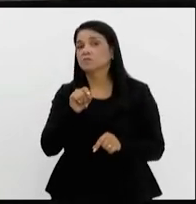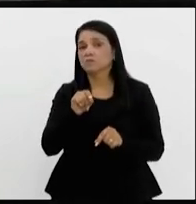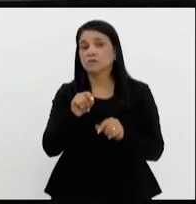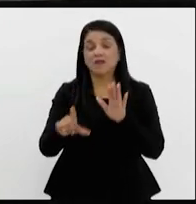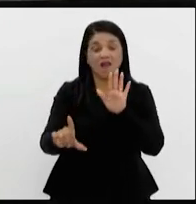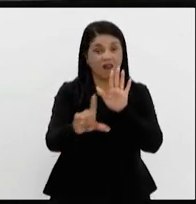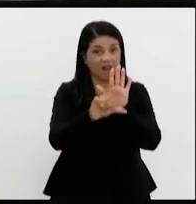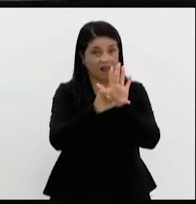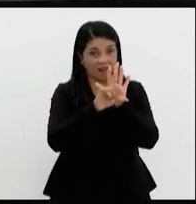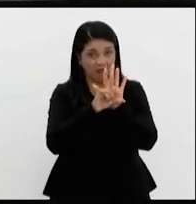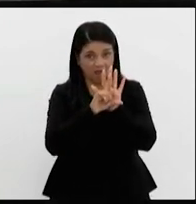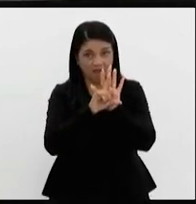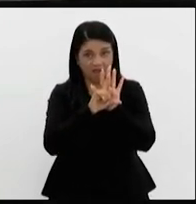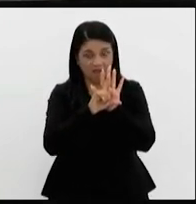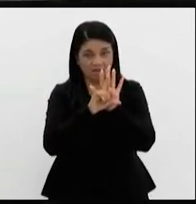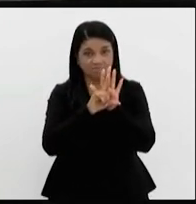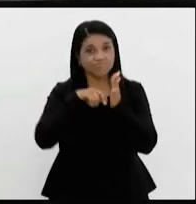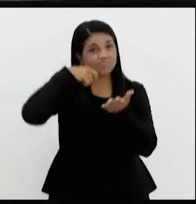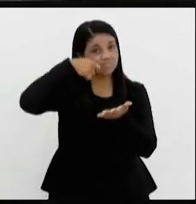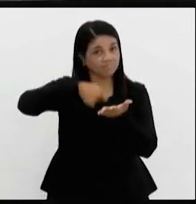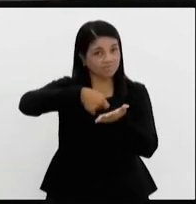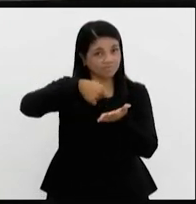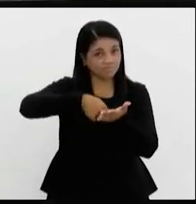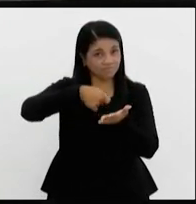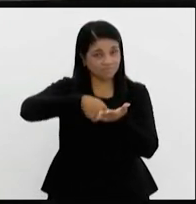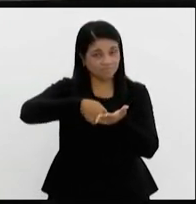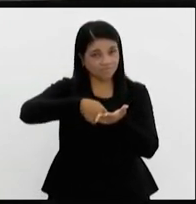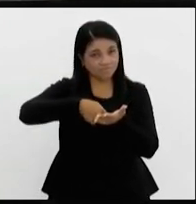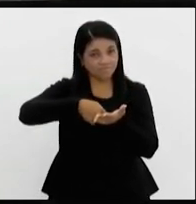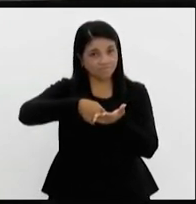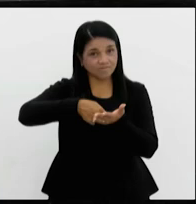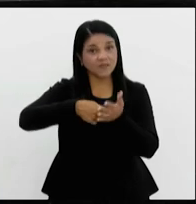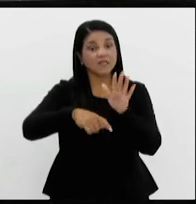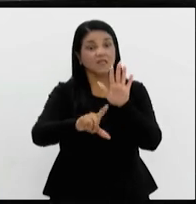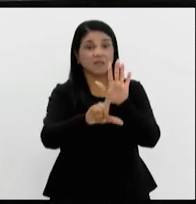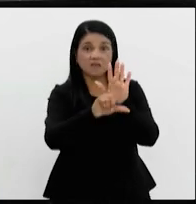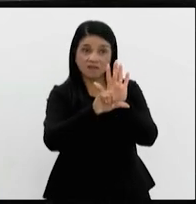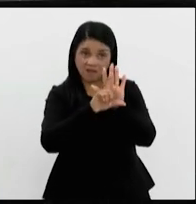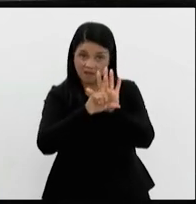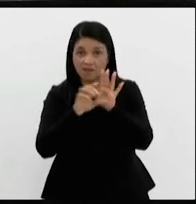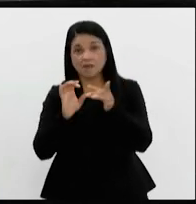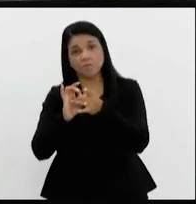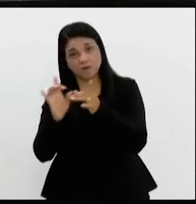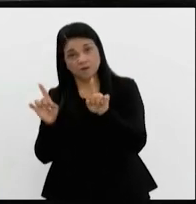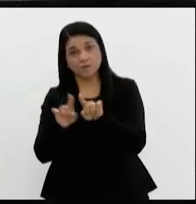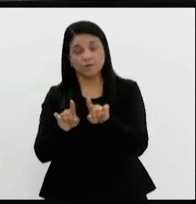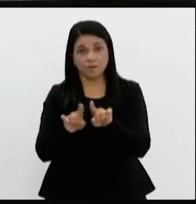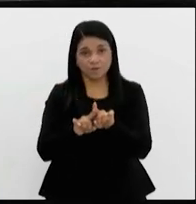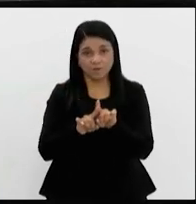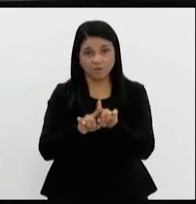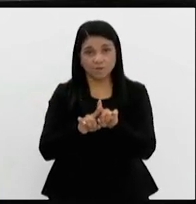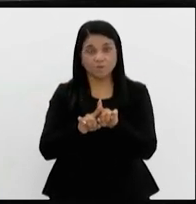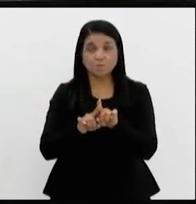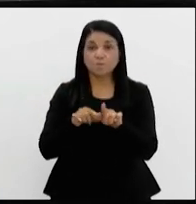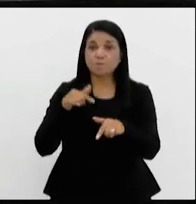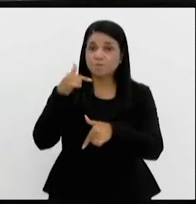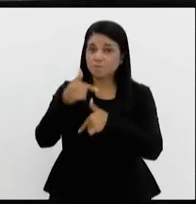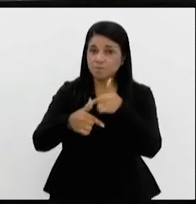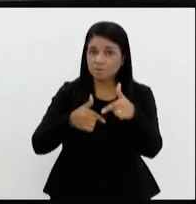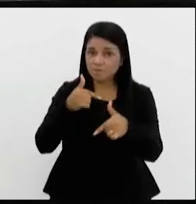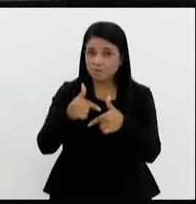leis repressivas e restritivamente as leis liberais. Procedei de modo